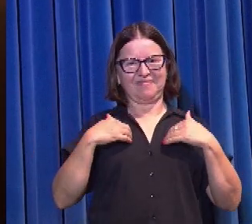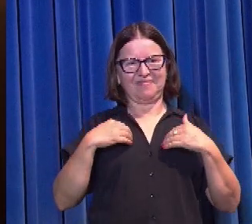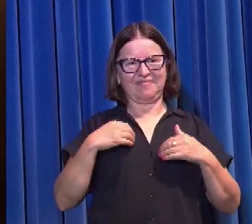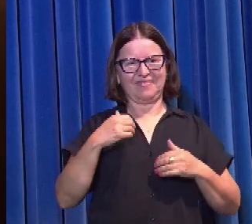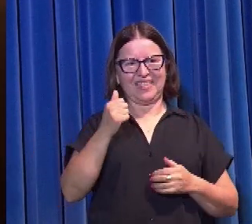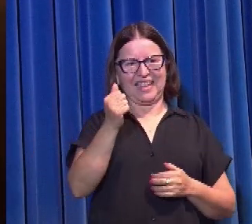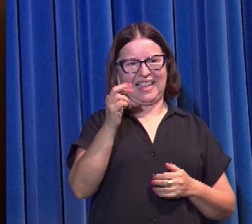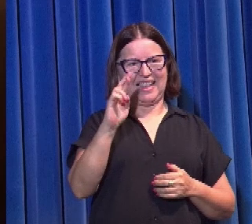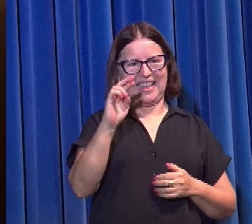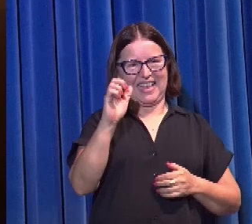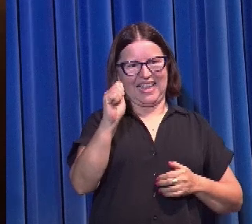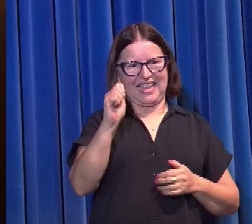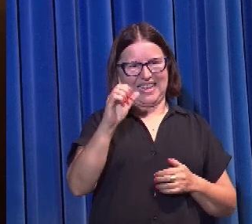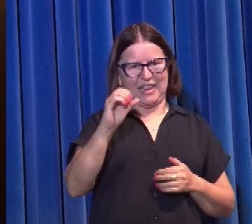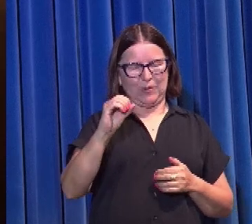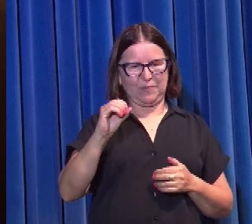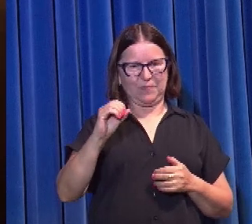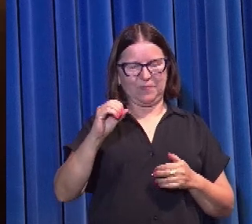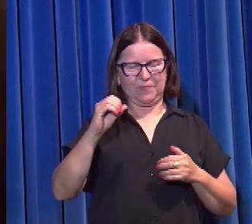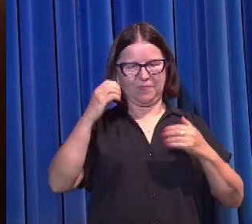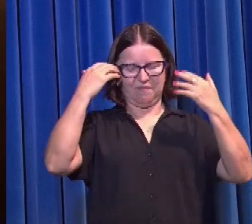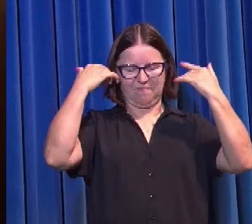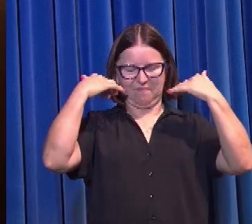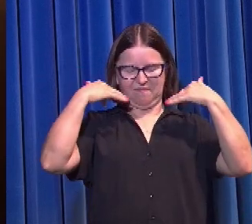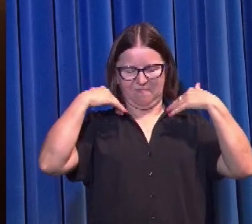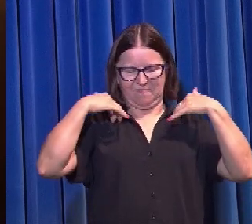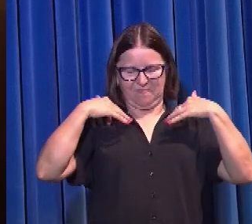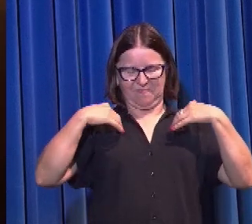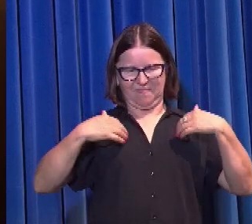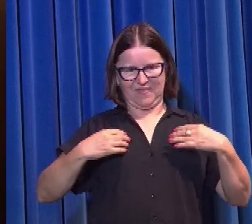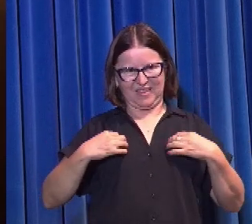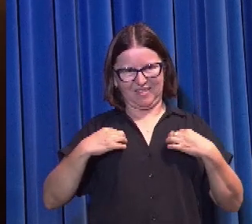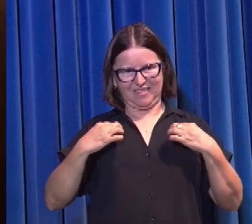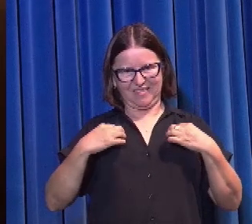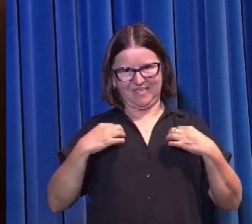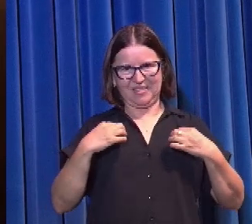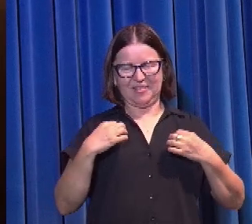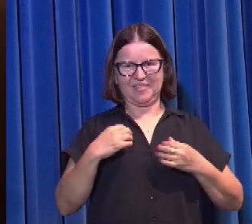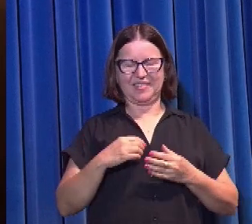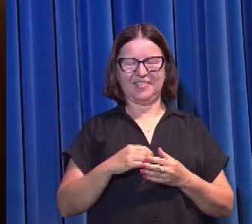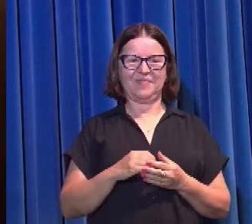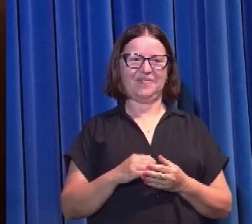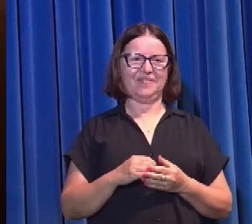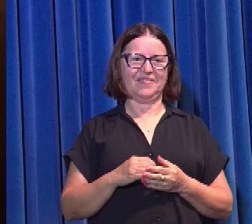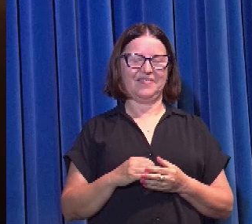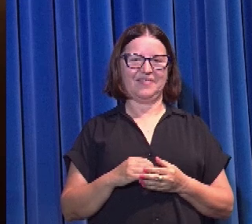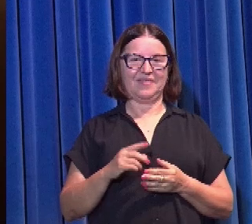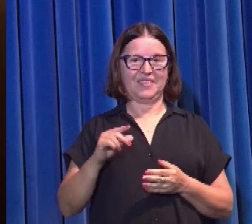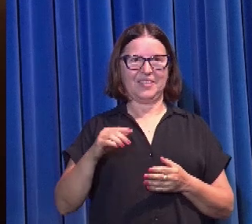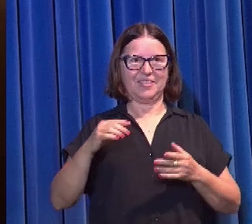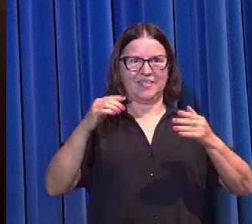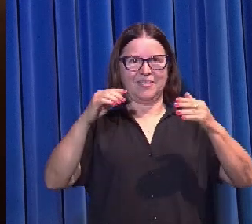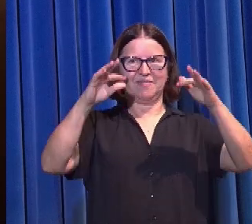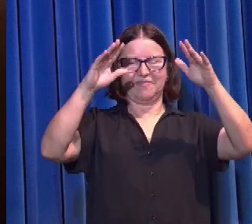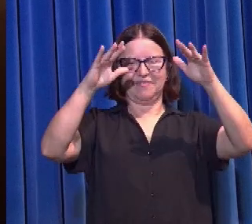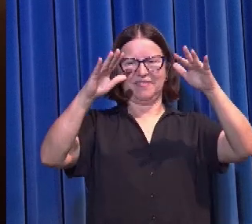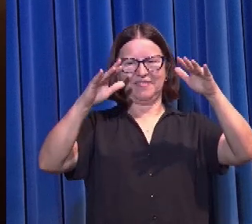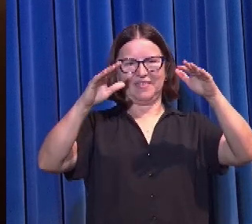Arão, e desce para a gola de suas vestes. É como o orvalho do